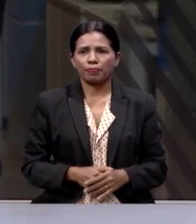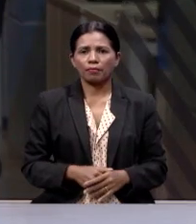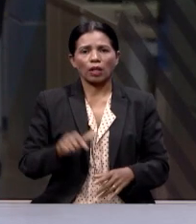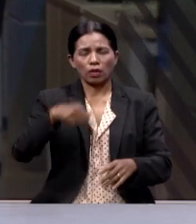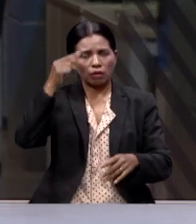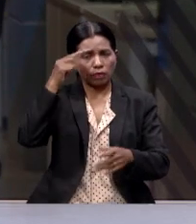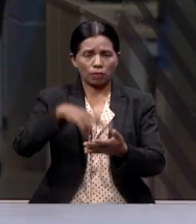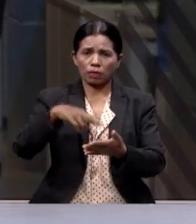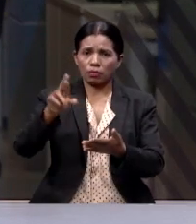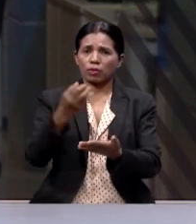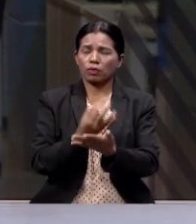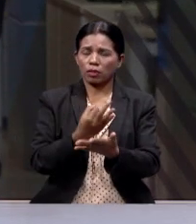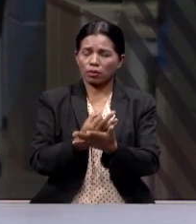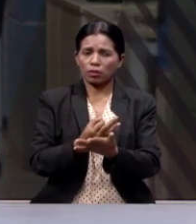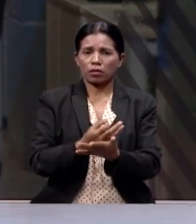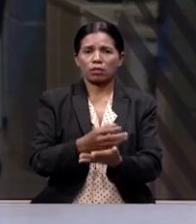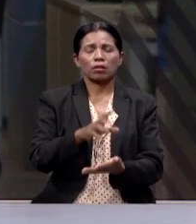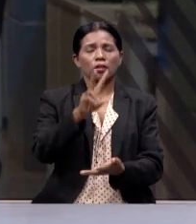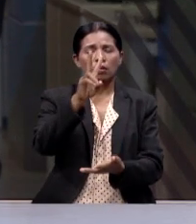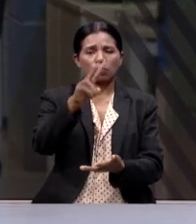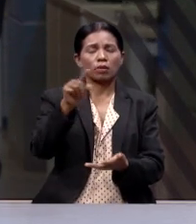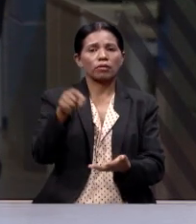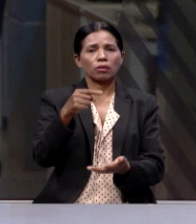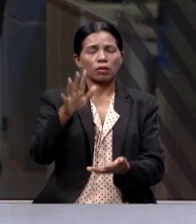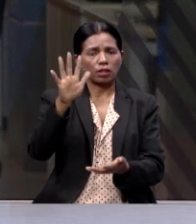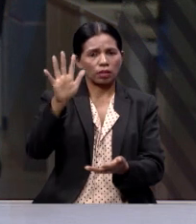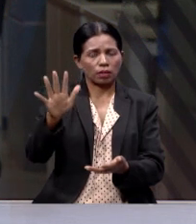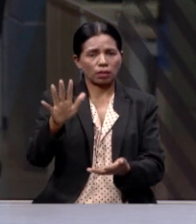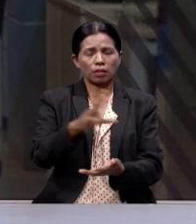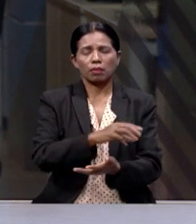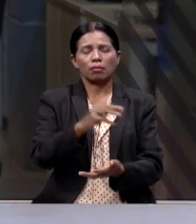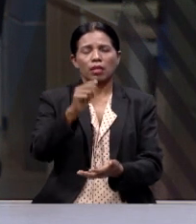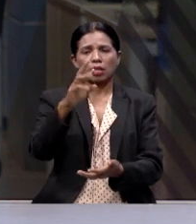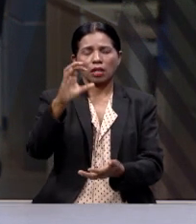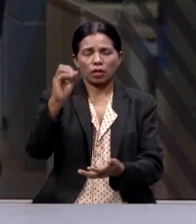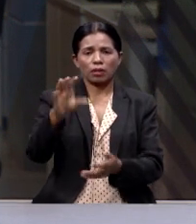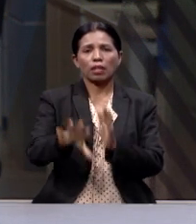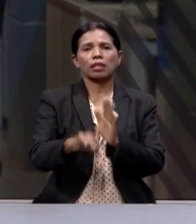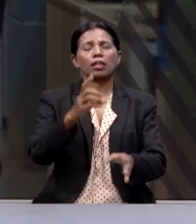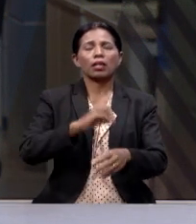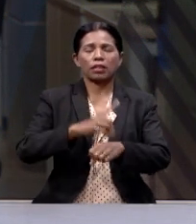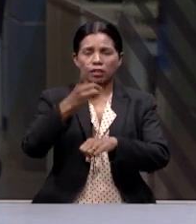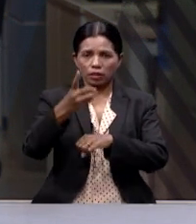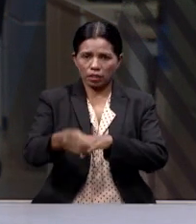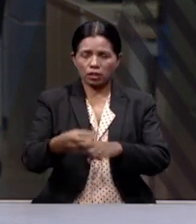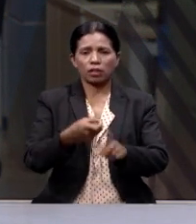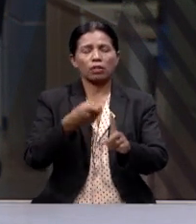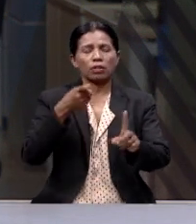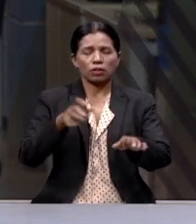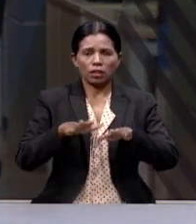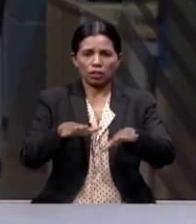Governo aprova apoio orçamento, tocam rua vírgula Lima, Bahrein, Marrocos, Nebeheta, desastre, causa Rússia, Reina